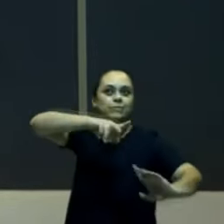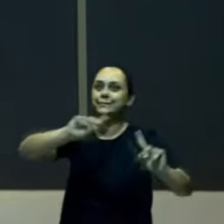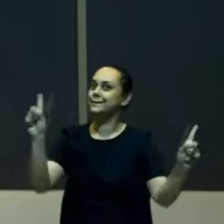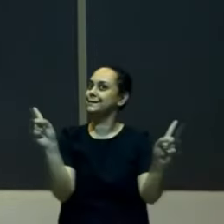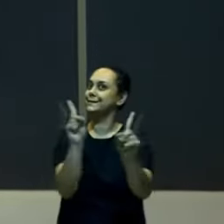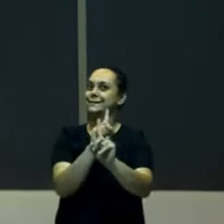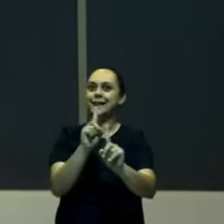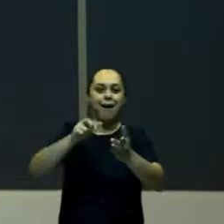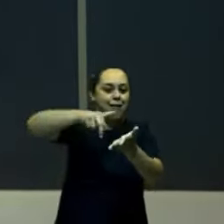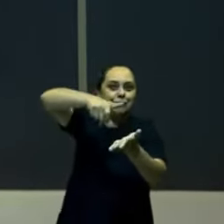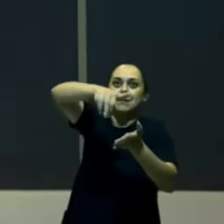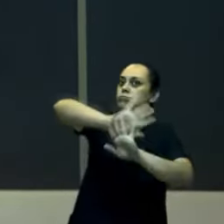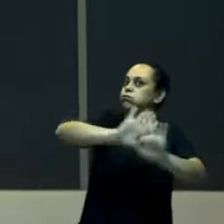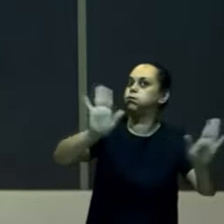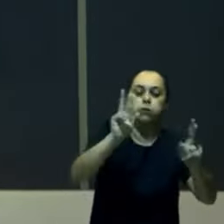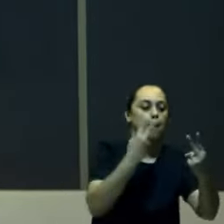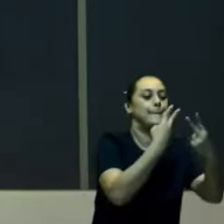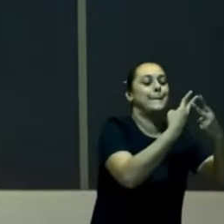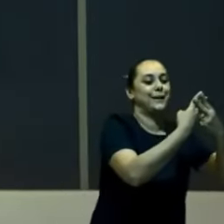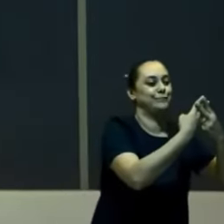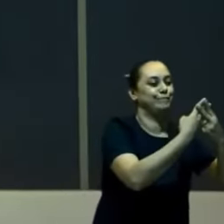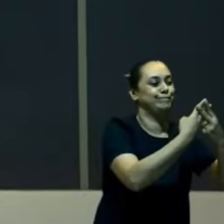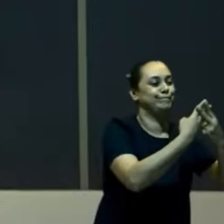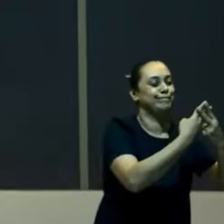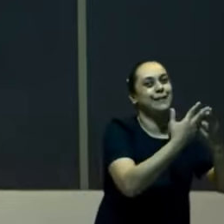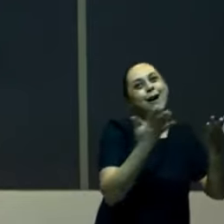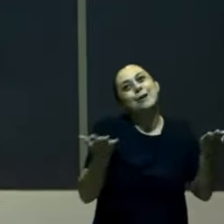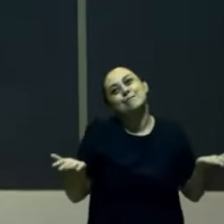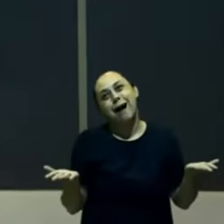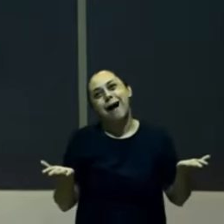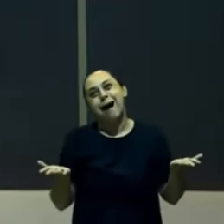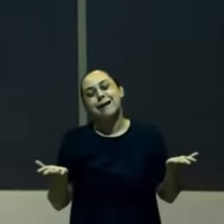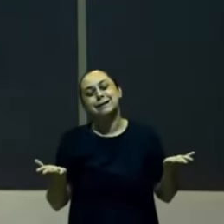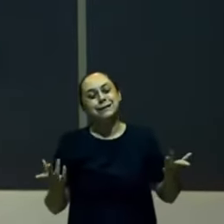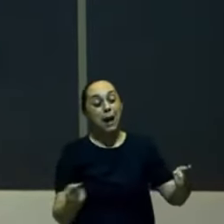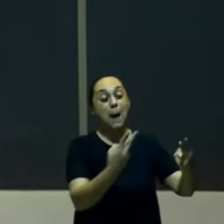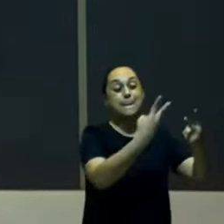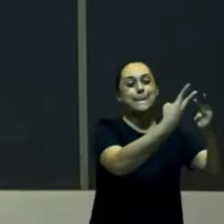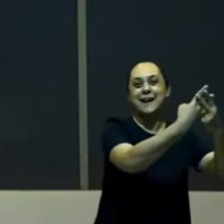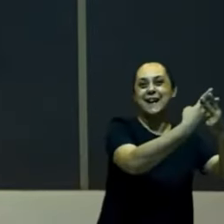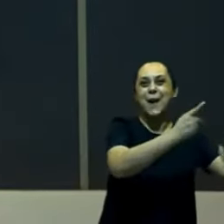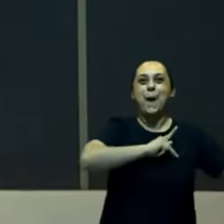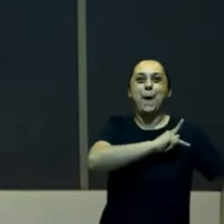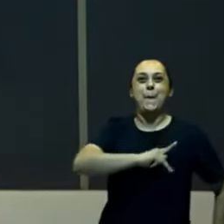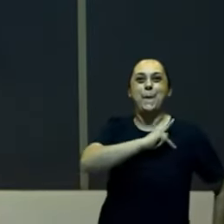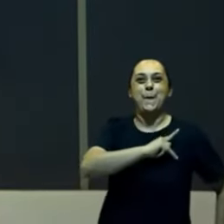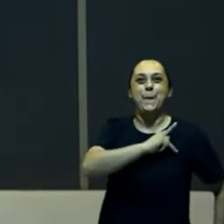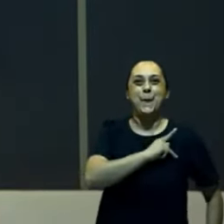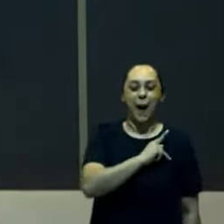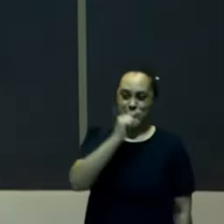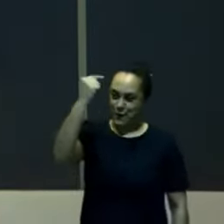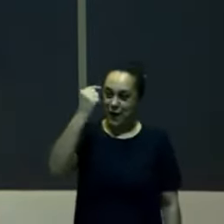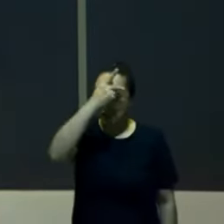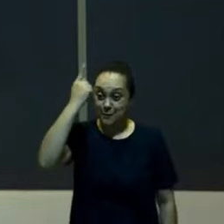sem poder andar na cidade. Mas mesmo preso, Paulo fazia os seus atendimentos